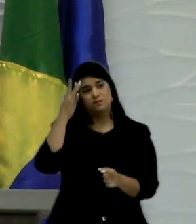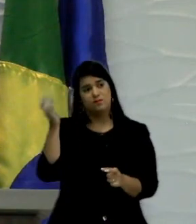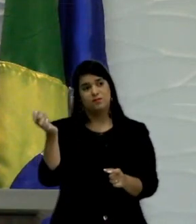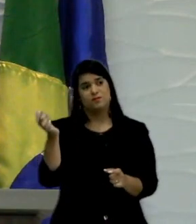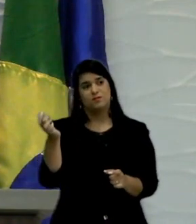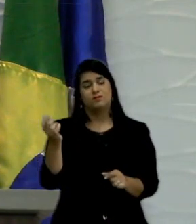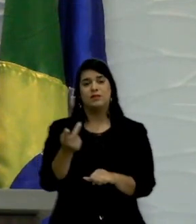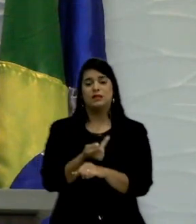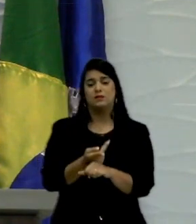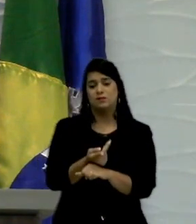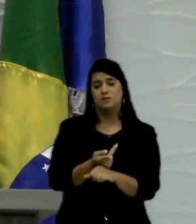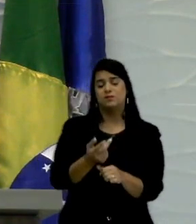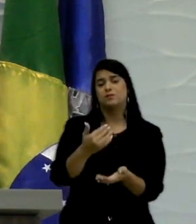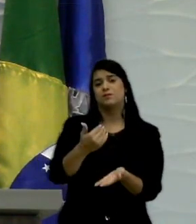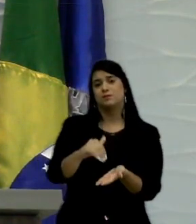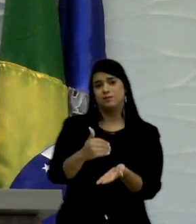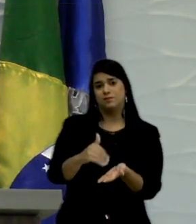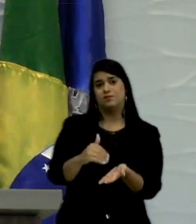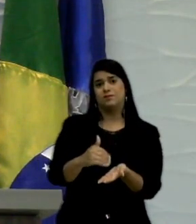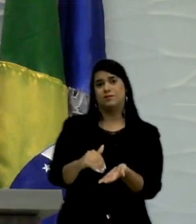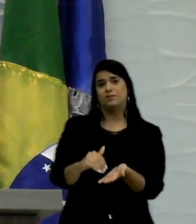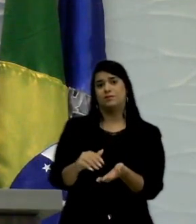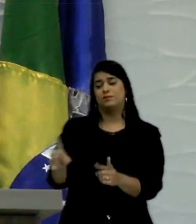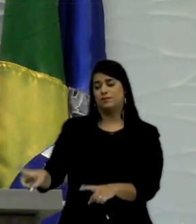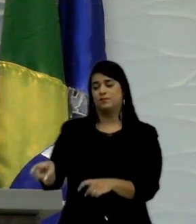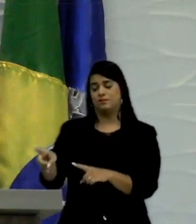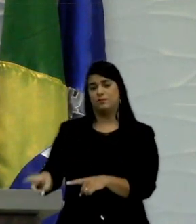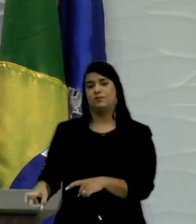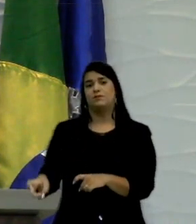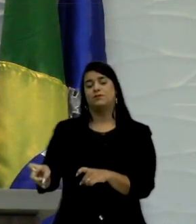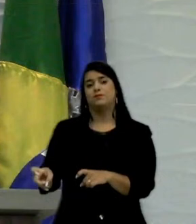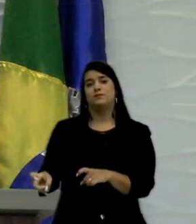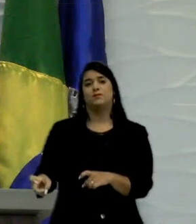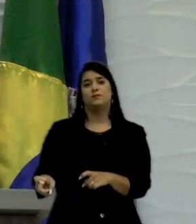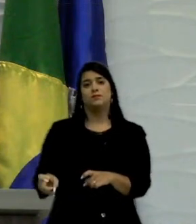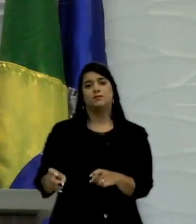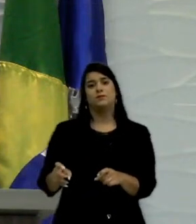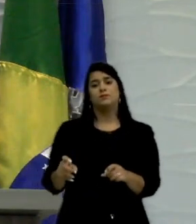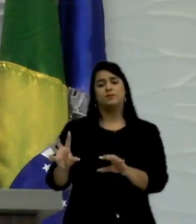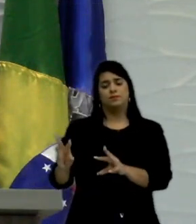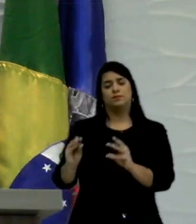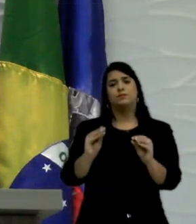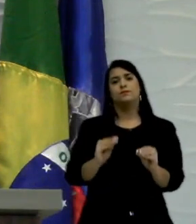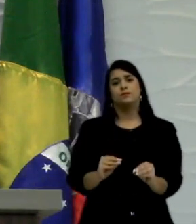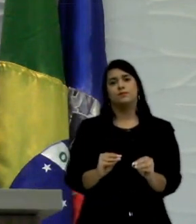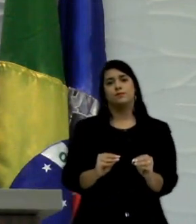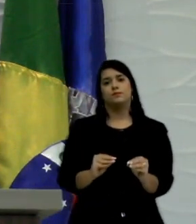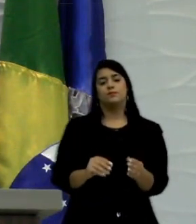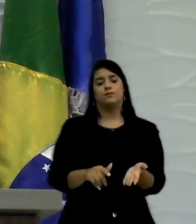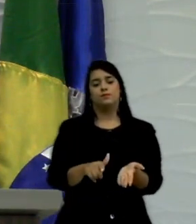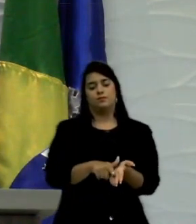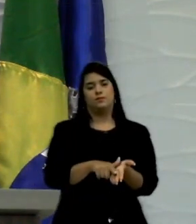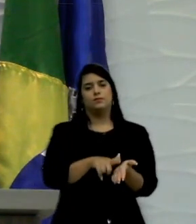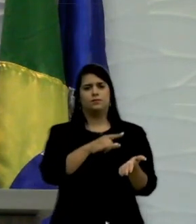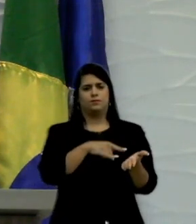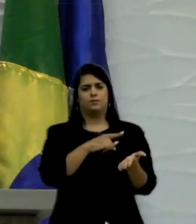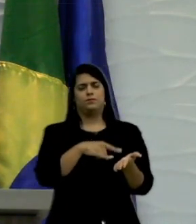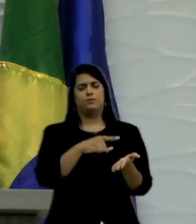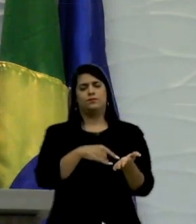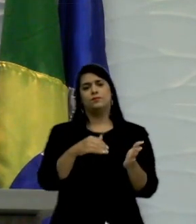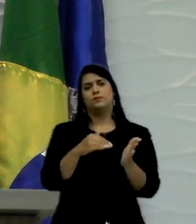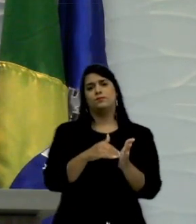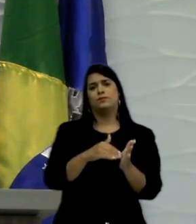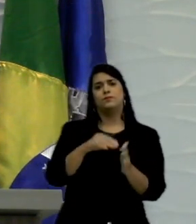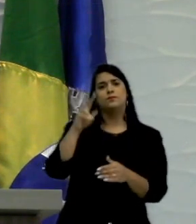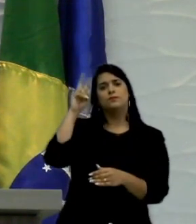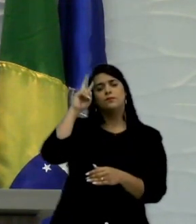vai procurar a Secretaria de Agricultura para pegar esses boletos lá e fazer o pagamento até a próxima segunda-feira.